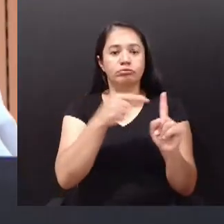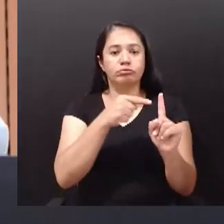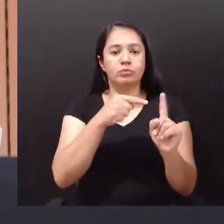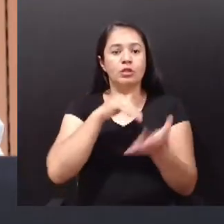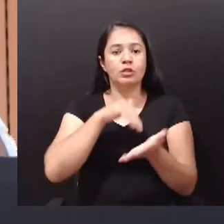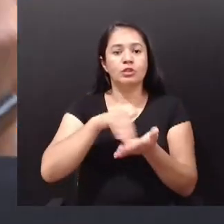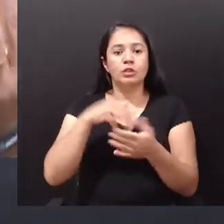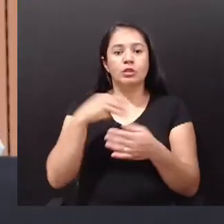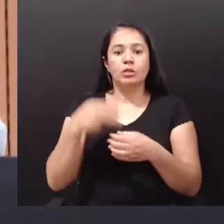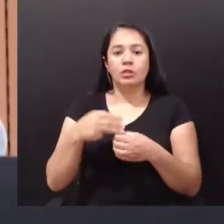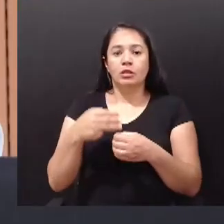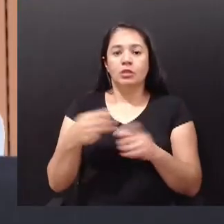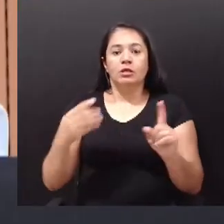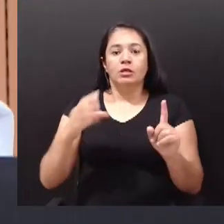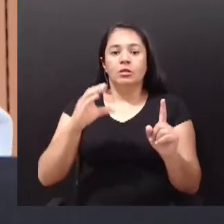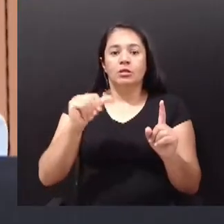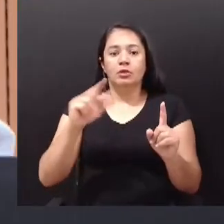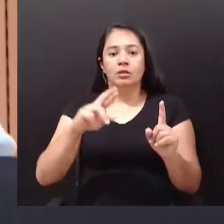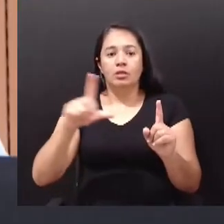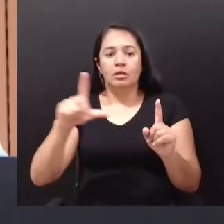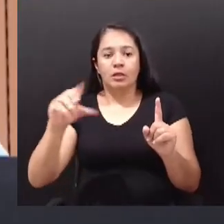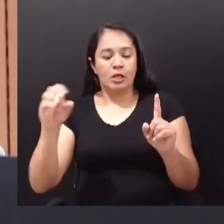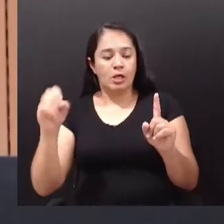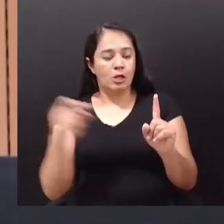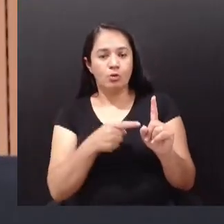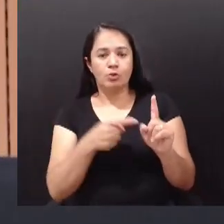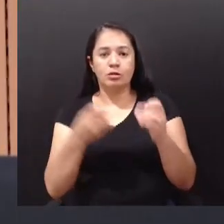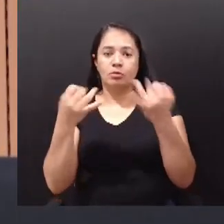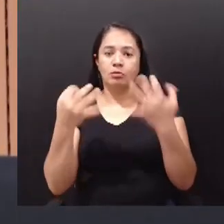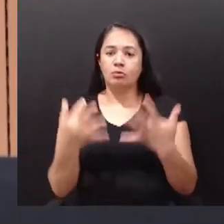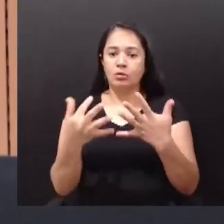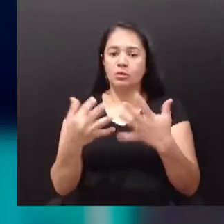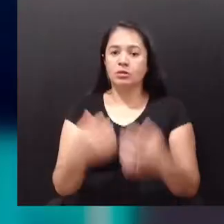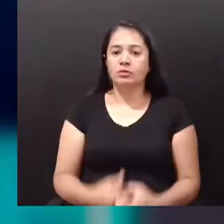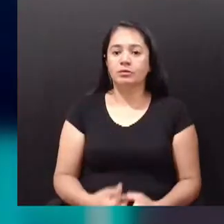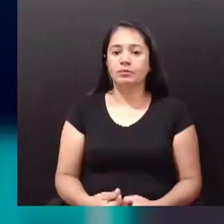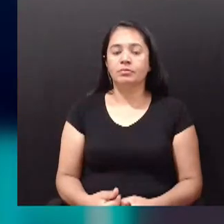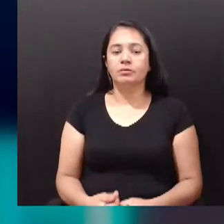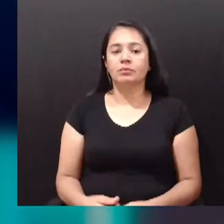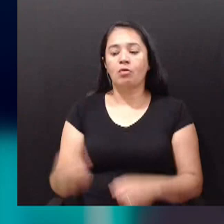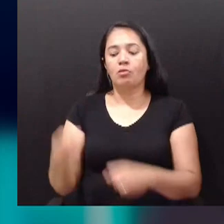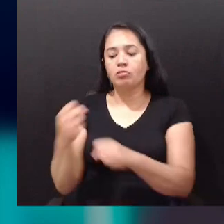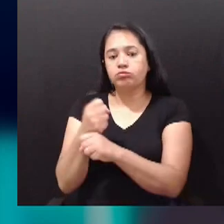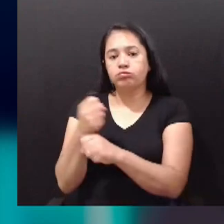Carlos José Barreiro, explicou as obras de macrodenagem e